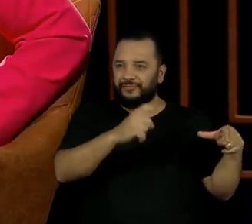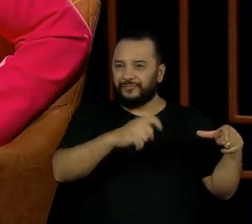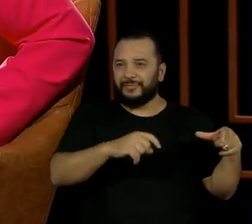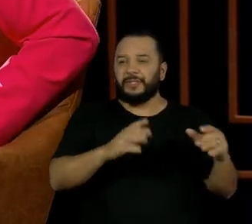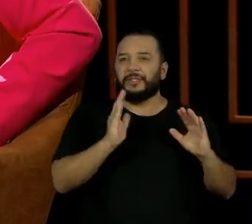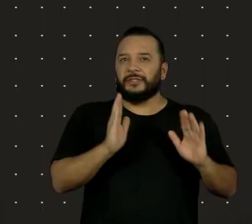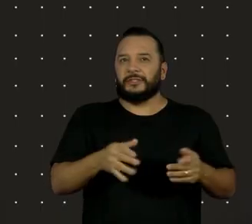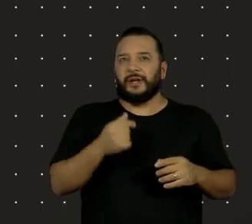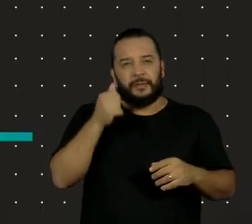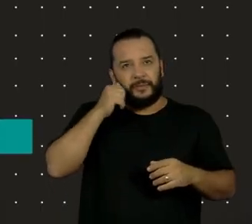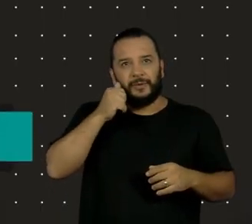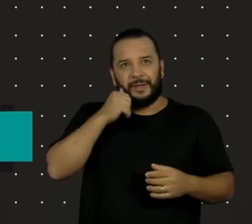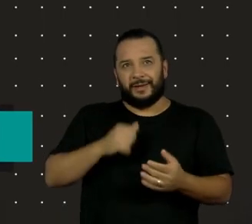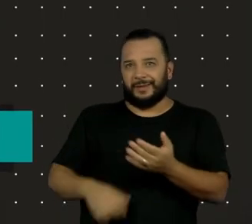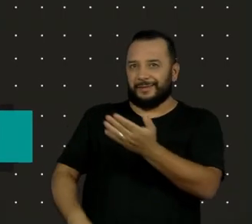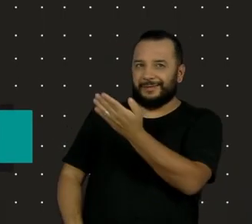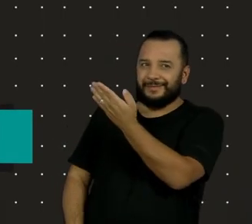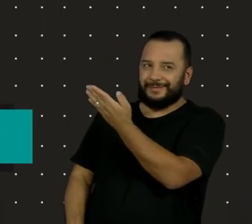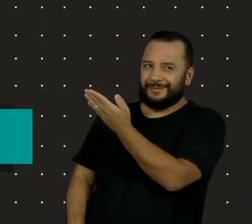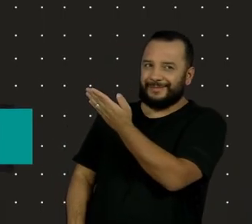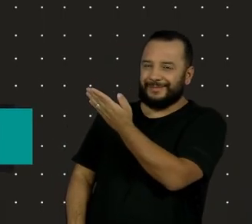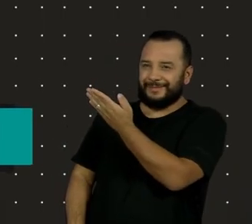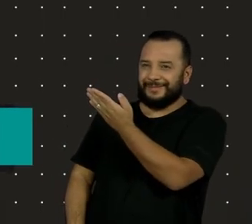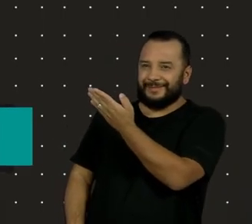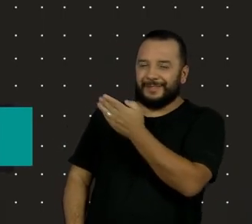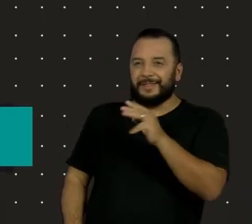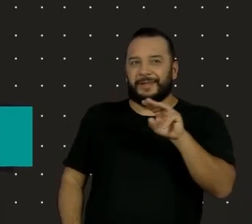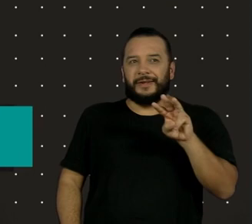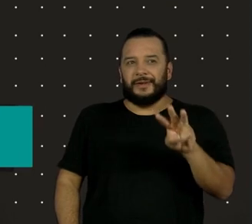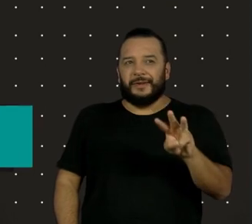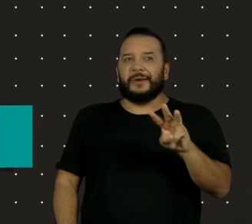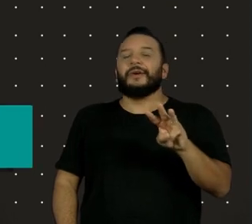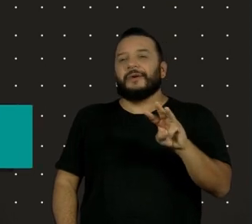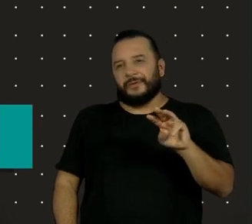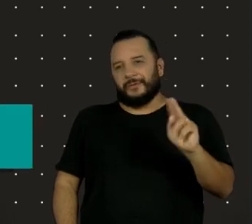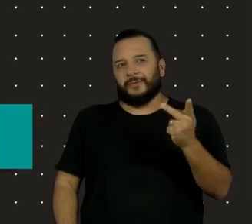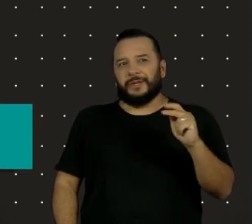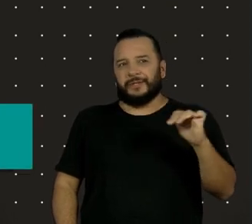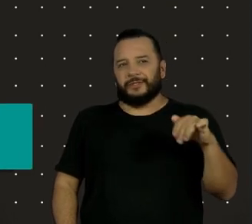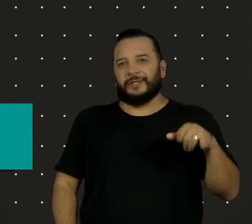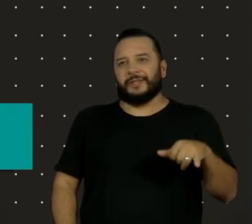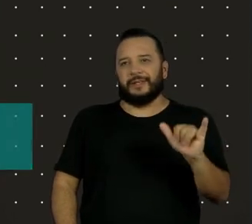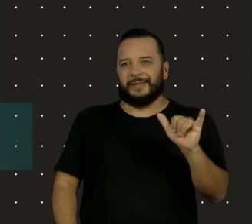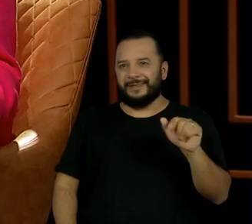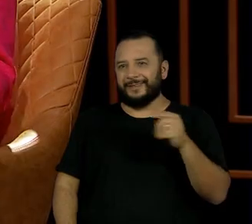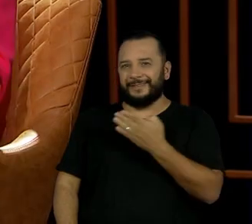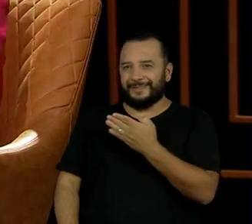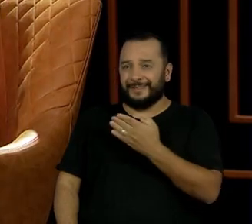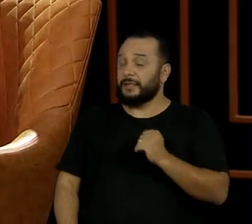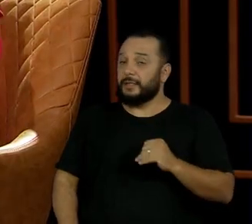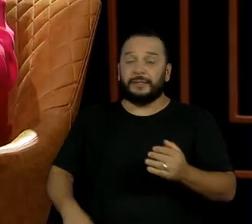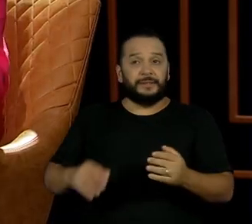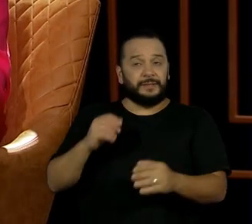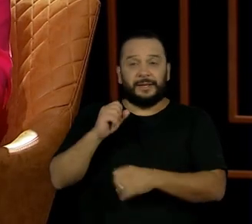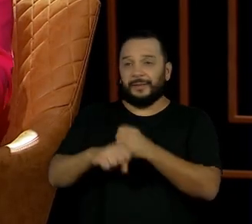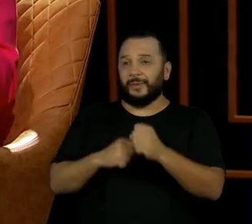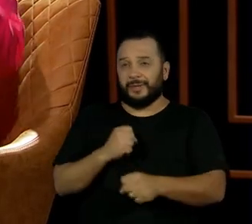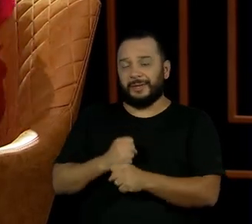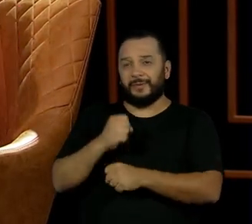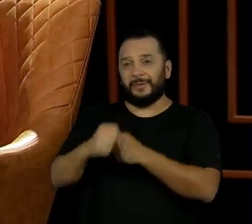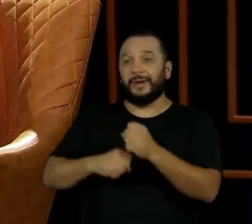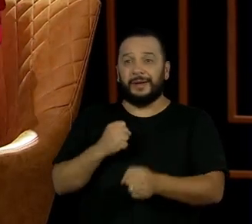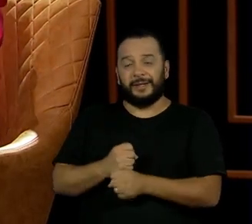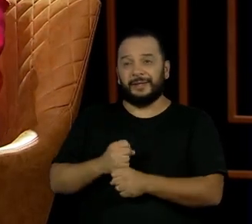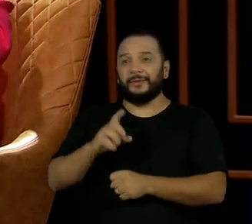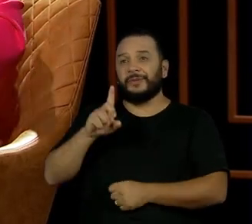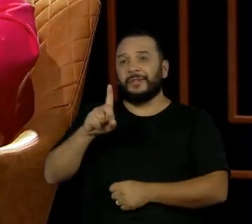tipo mulher é essa E aí toda todo ano né lançava um disco